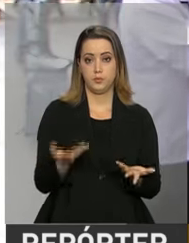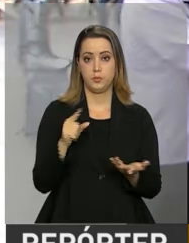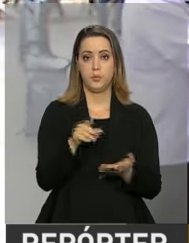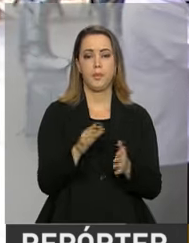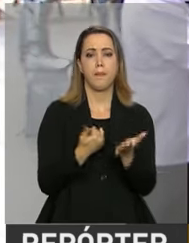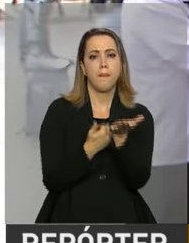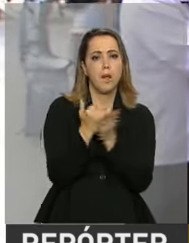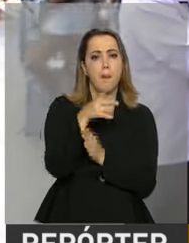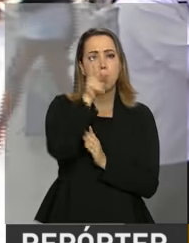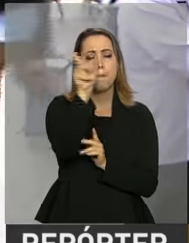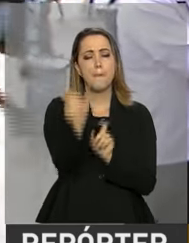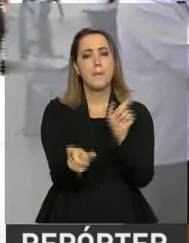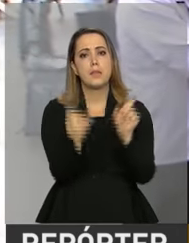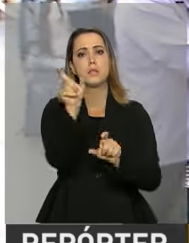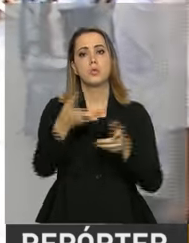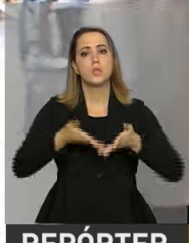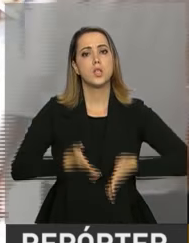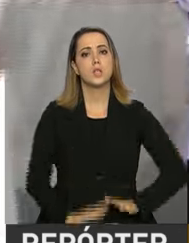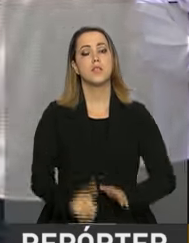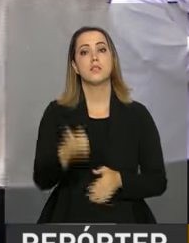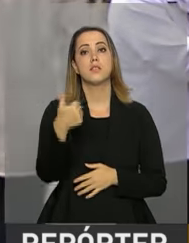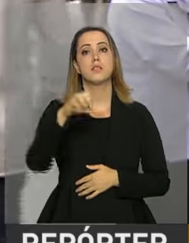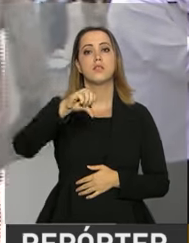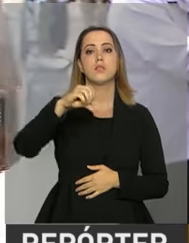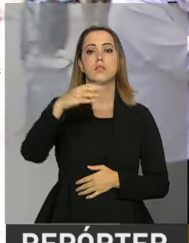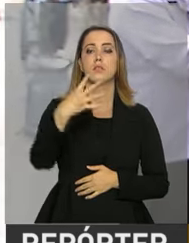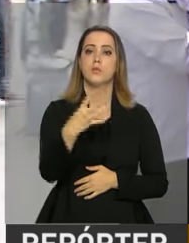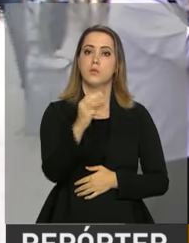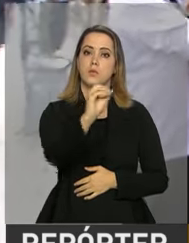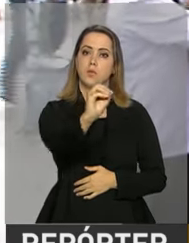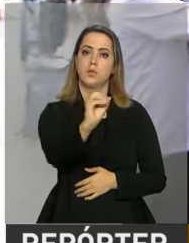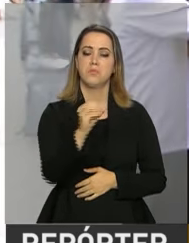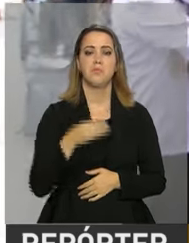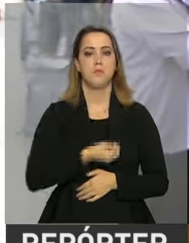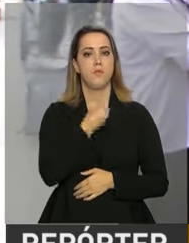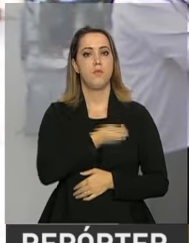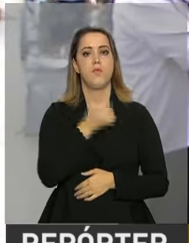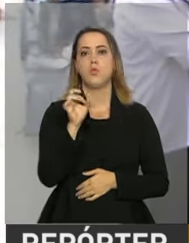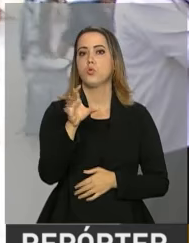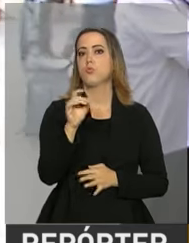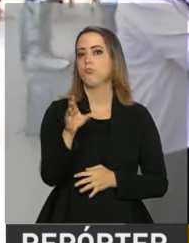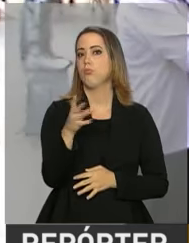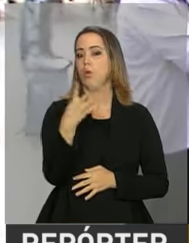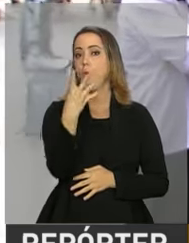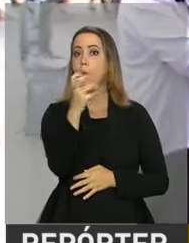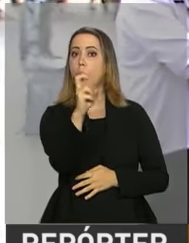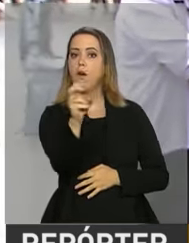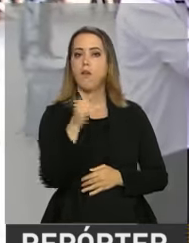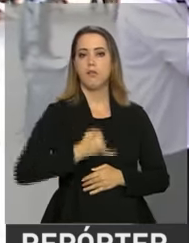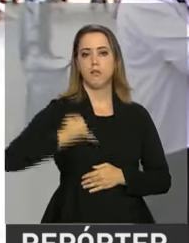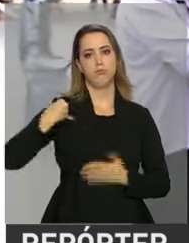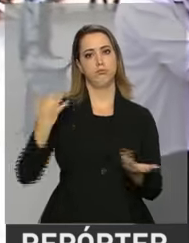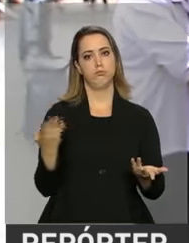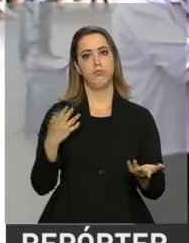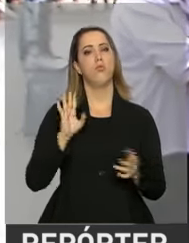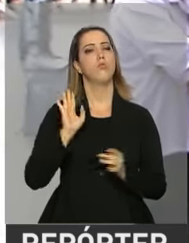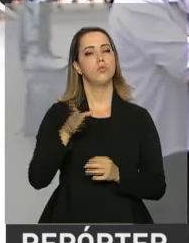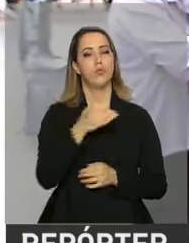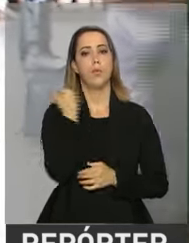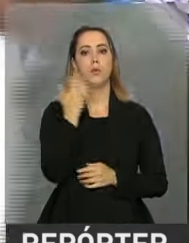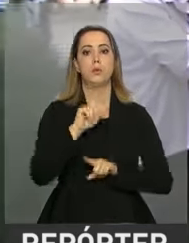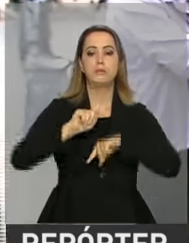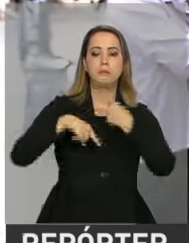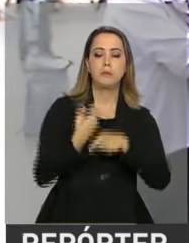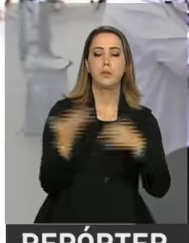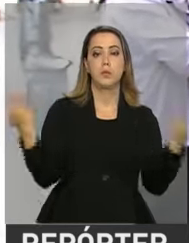1940 esperava viver pouco mais de 45 anos. Em 2015, a expectativa de vida passou para